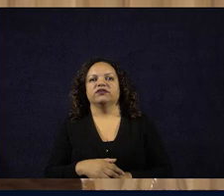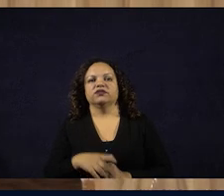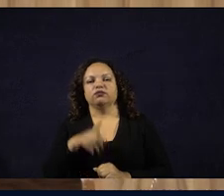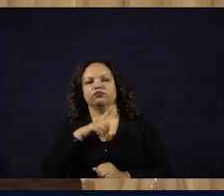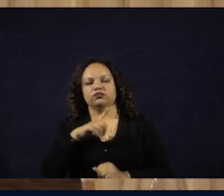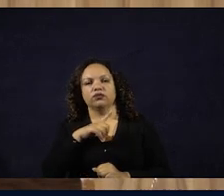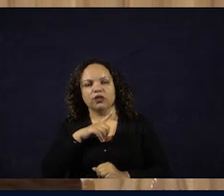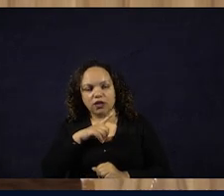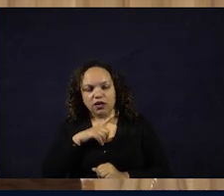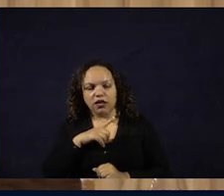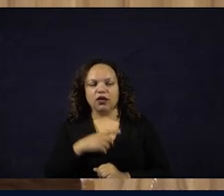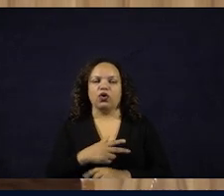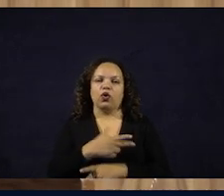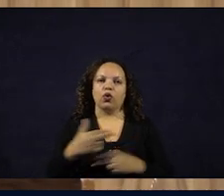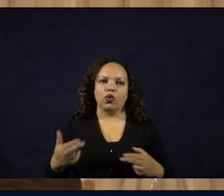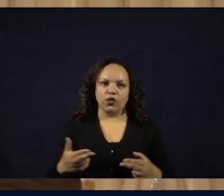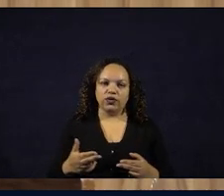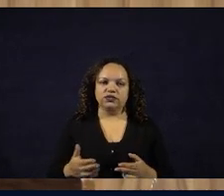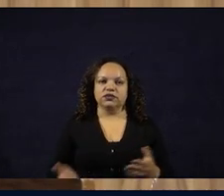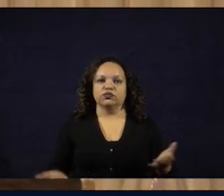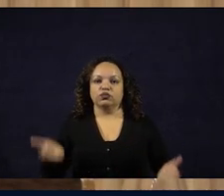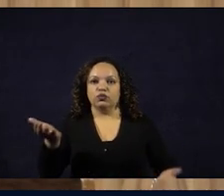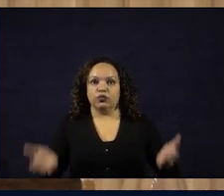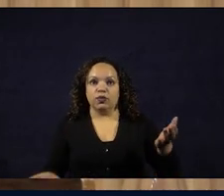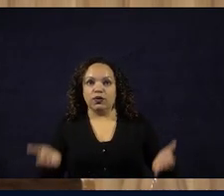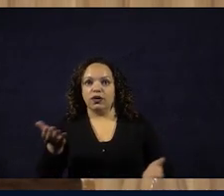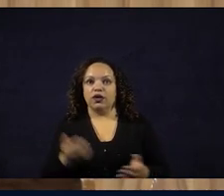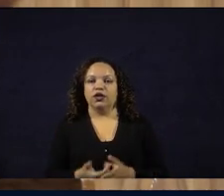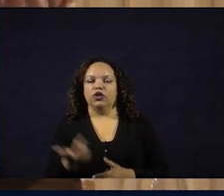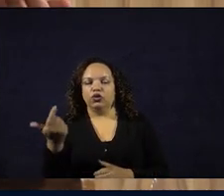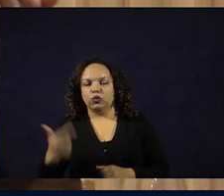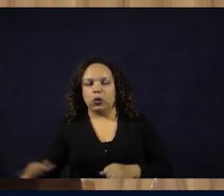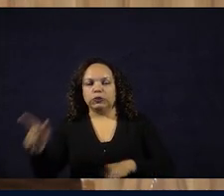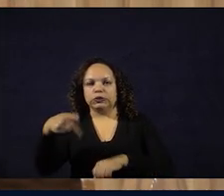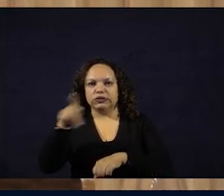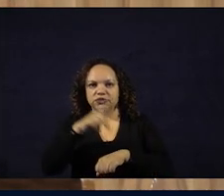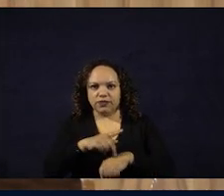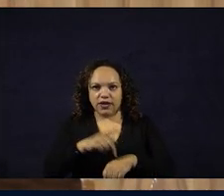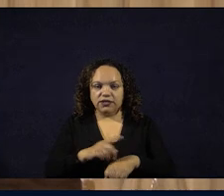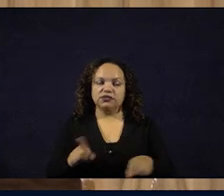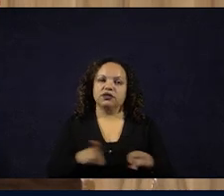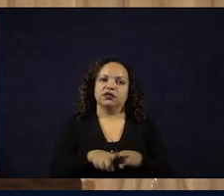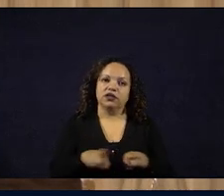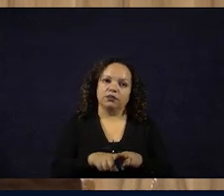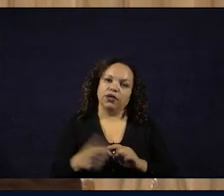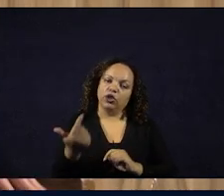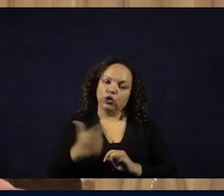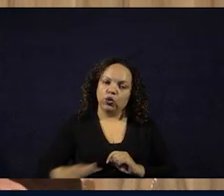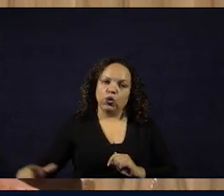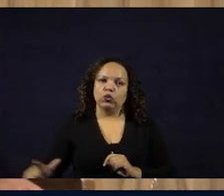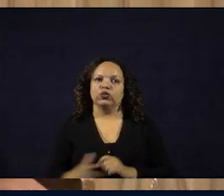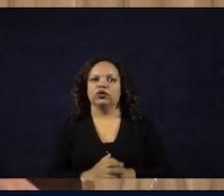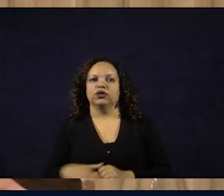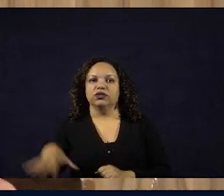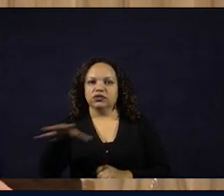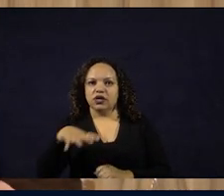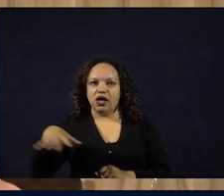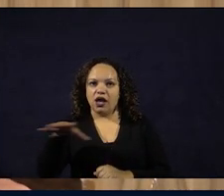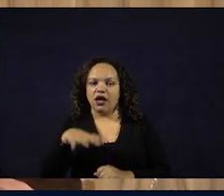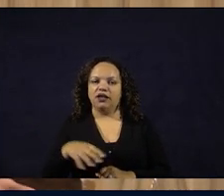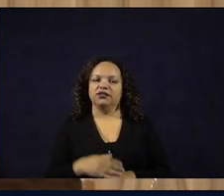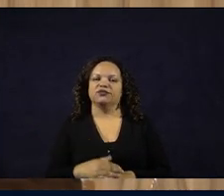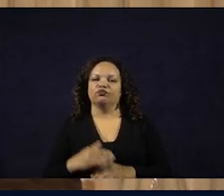tipo de flexibilidade regulatória, como existe em outros países e como existe em outros setores já, principalmente o portuário aqui no Brasil, foi um